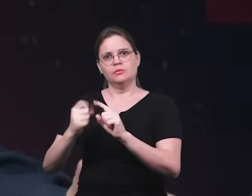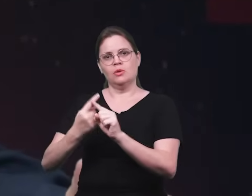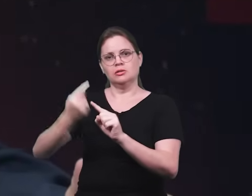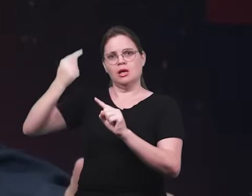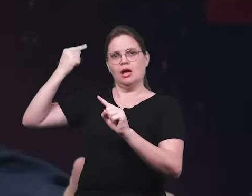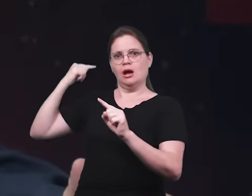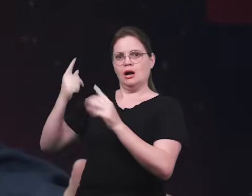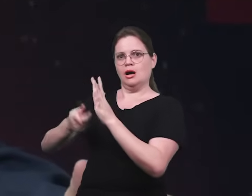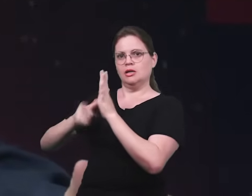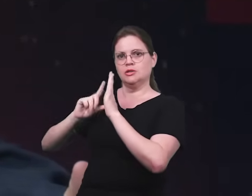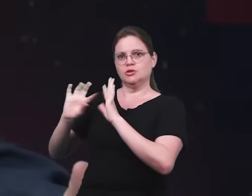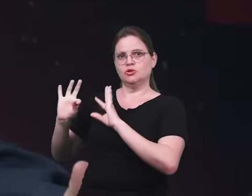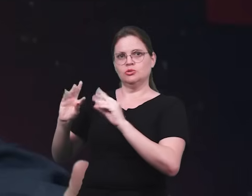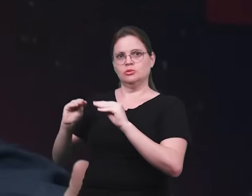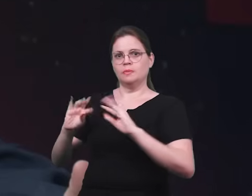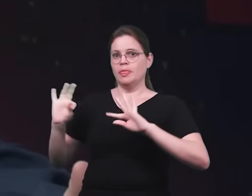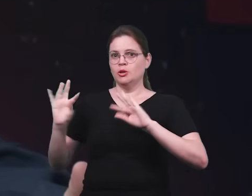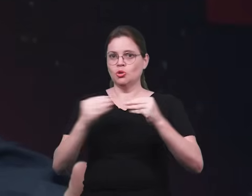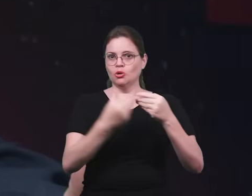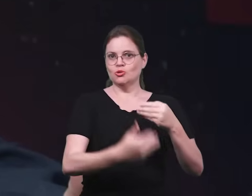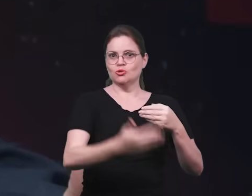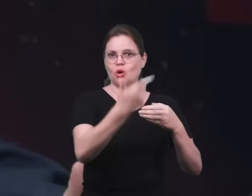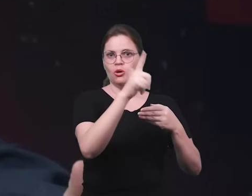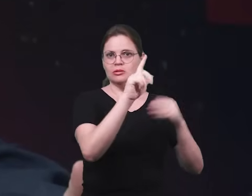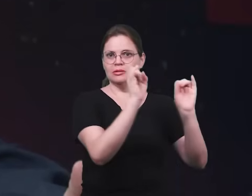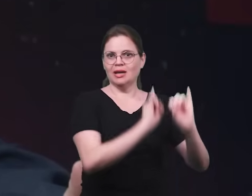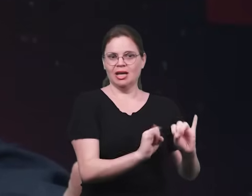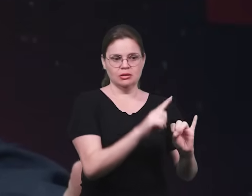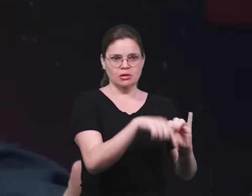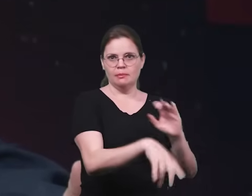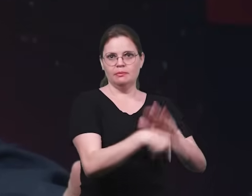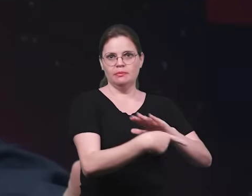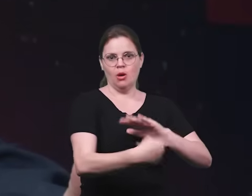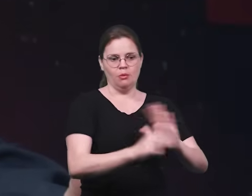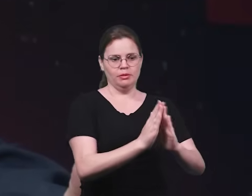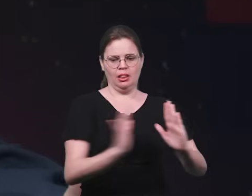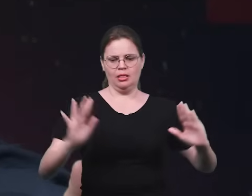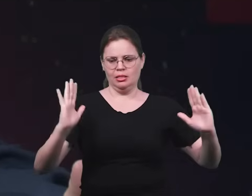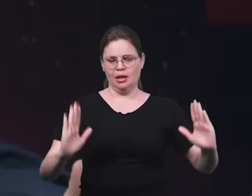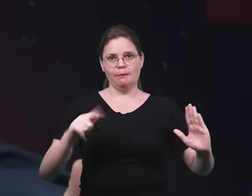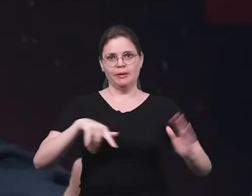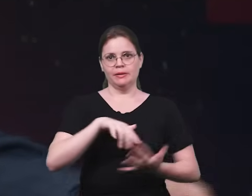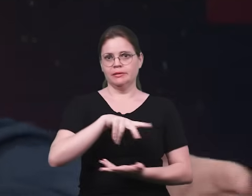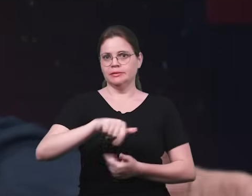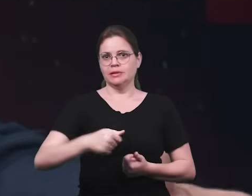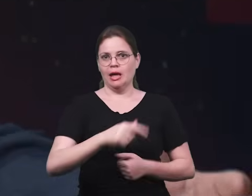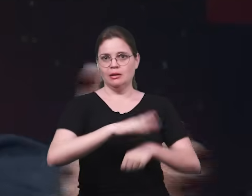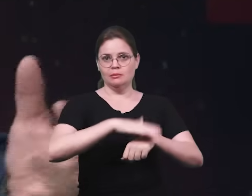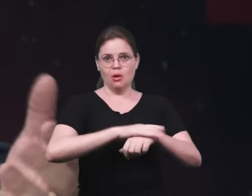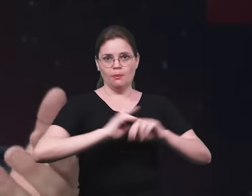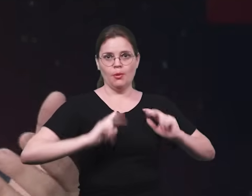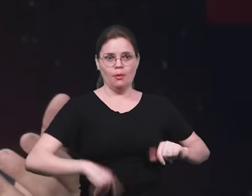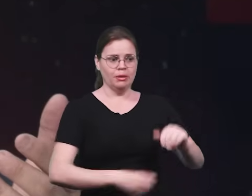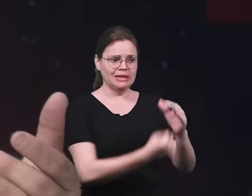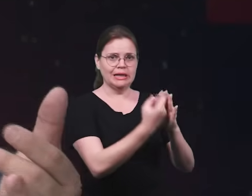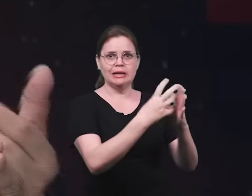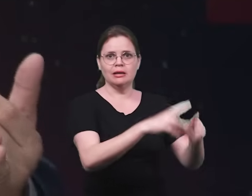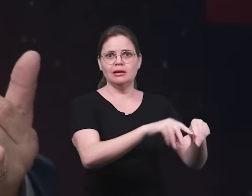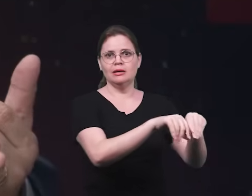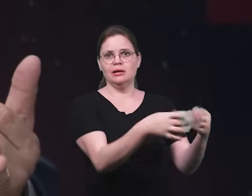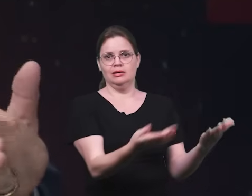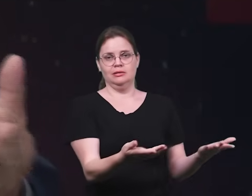tudo. Os outros deuses são tudo dentro da temporalidade. Isso. Né? Sim. Então, é o único Deus que é